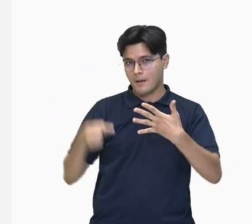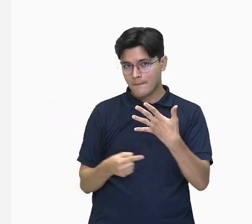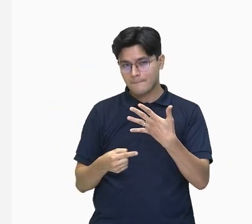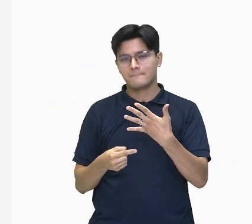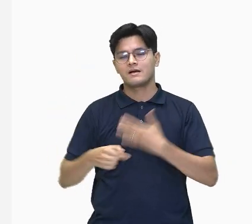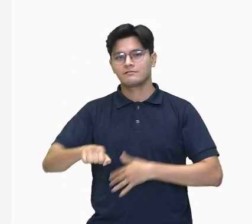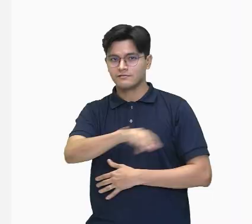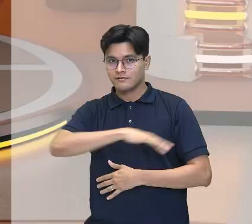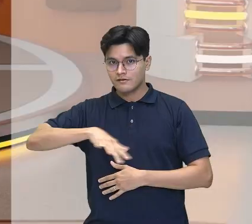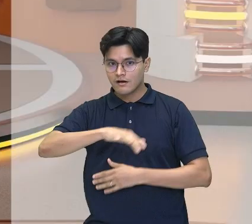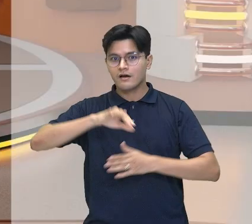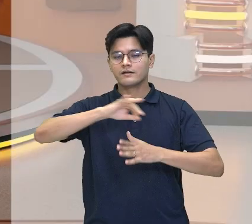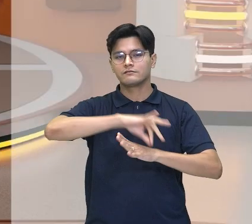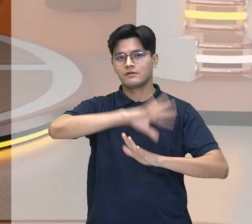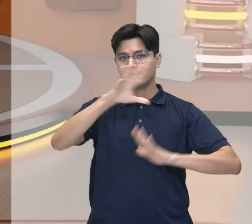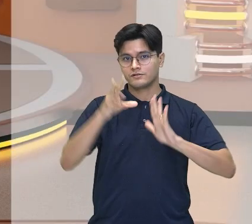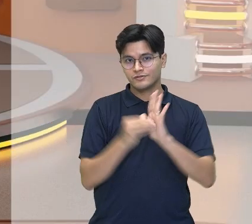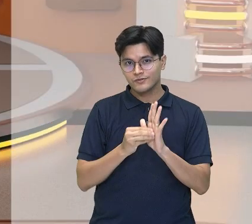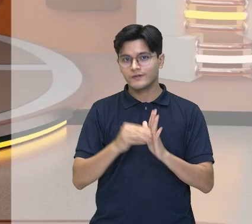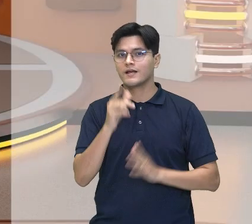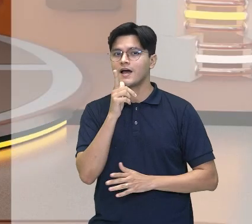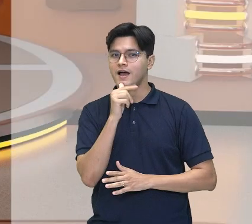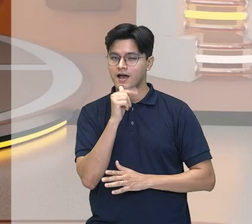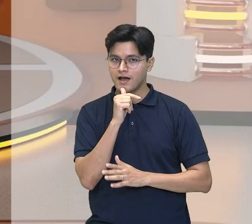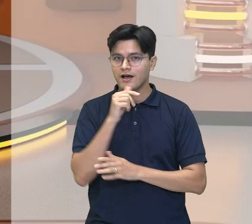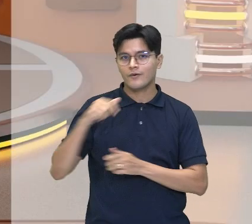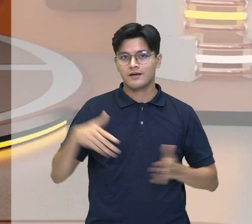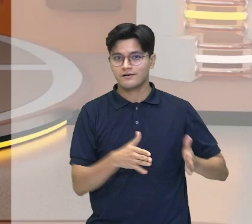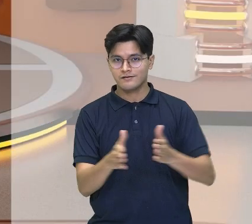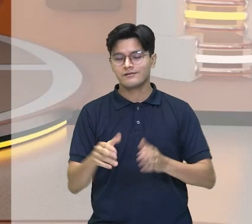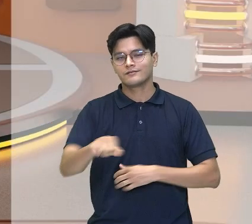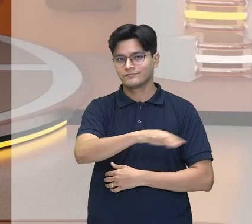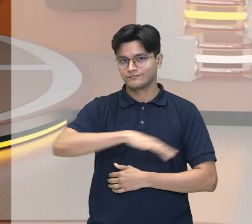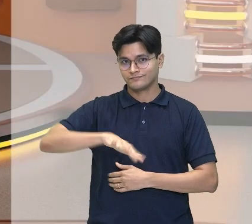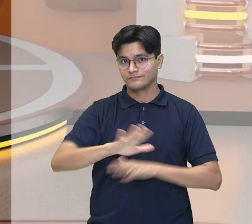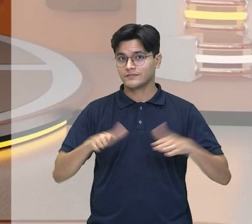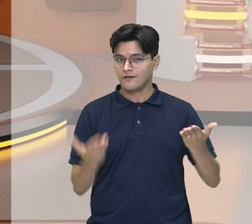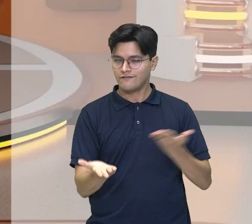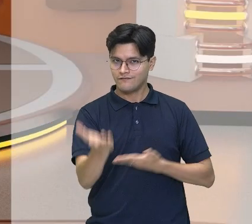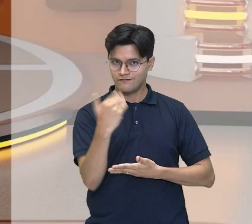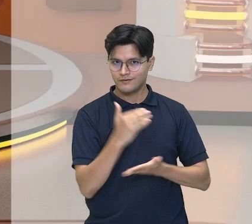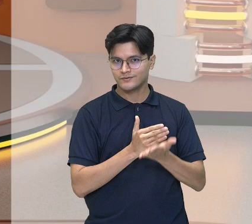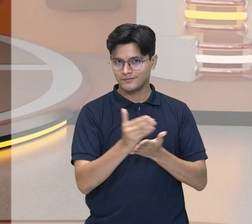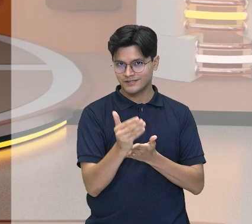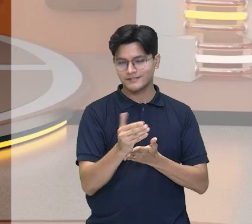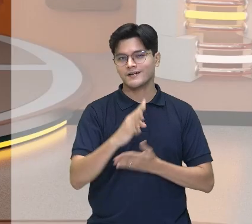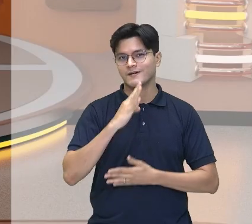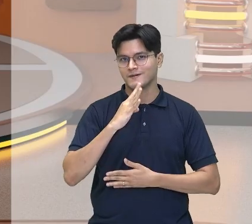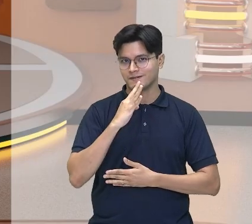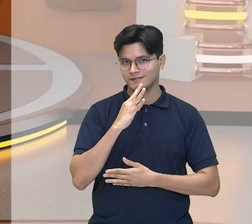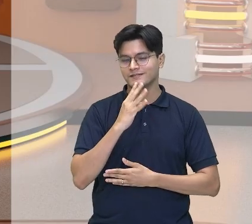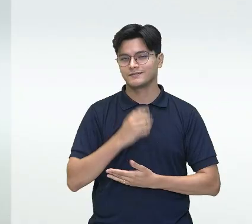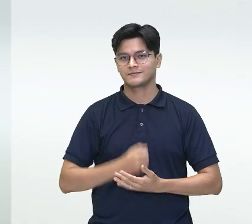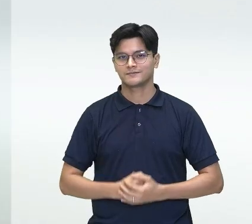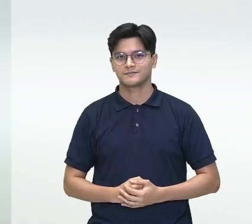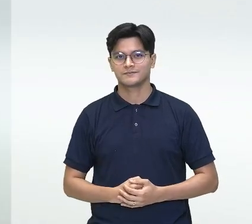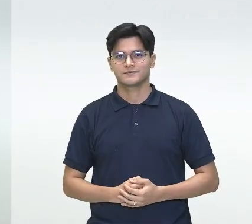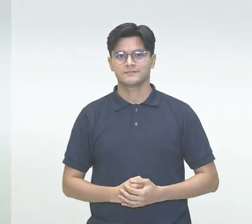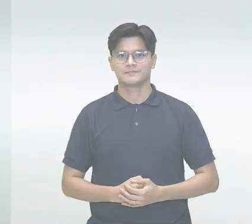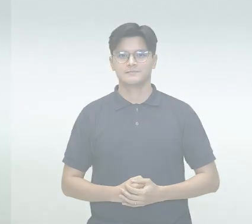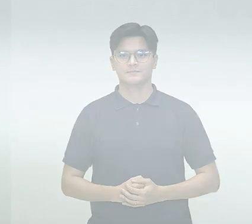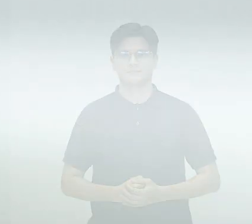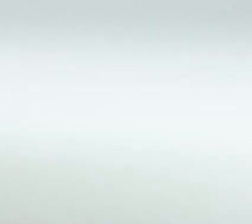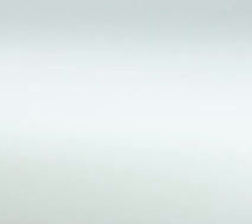a hidrografia. Então, vamos lá mergulhar nesses conhecimentos sobre a hidrografia da nossa Amazônia.